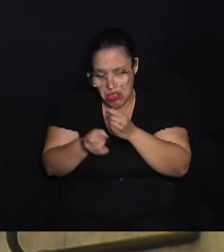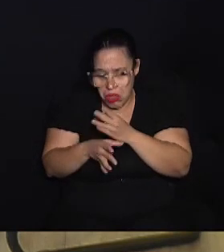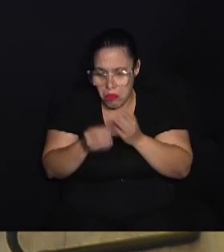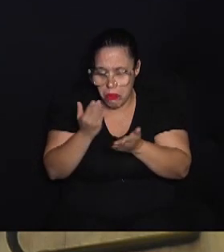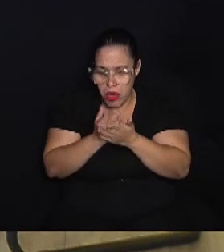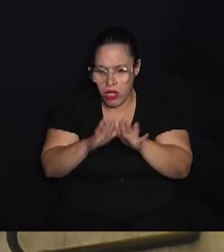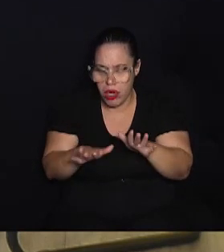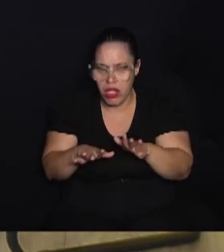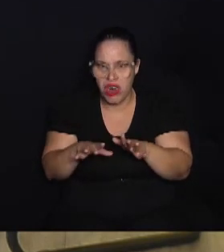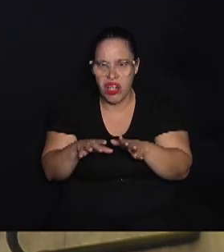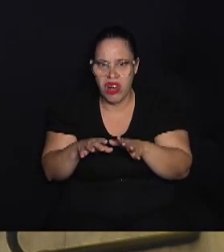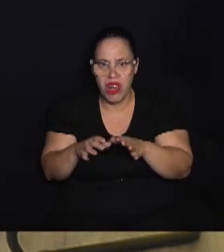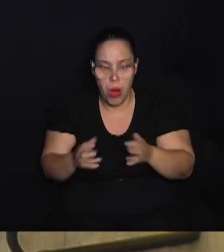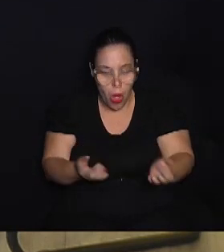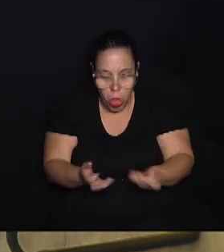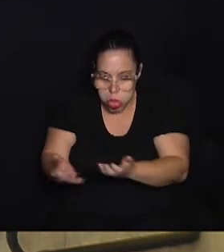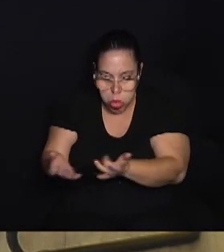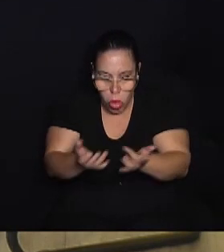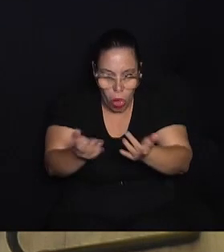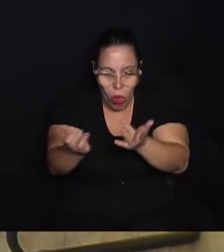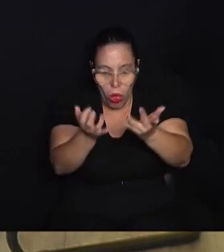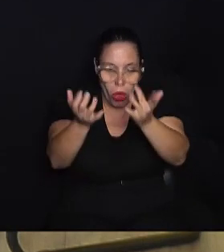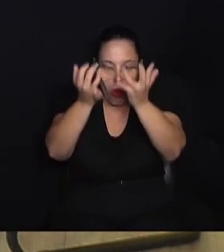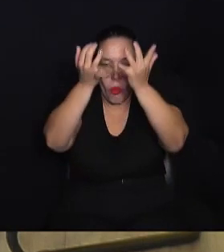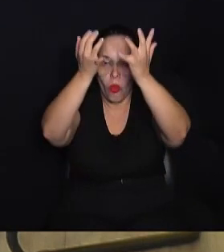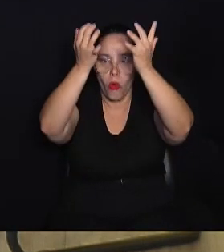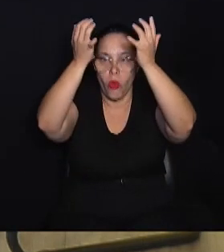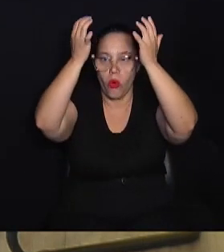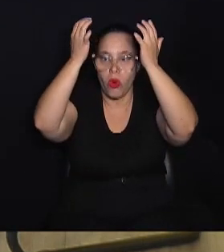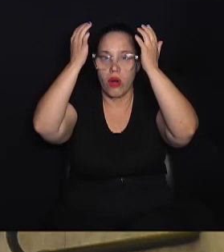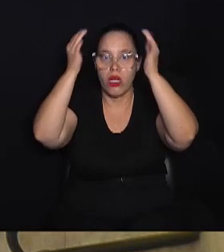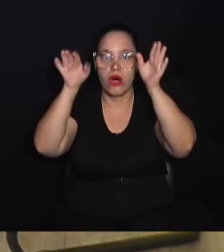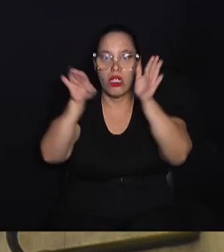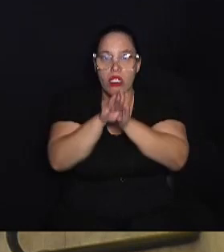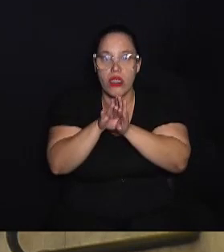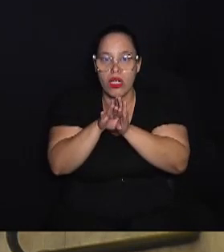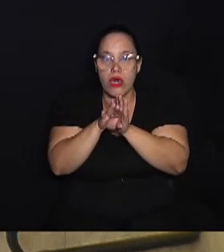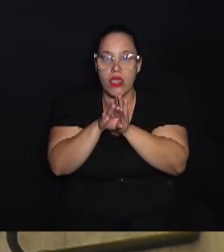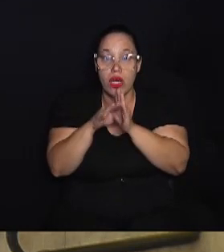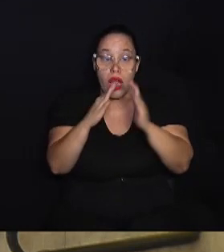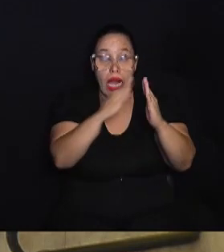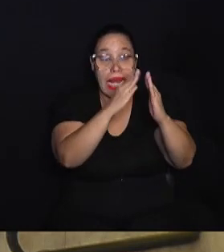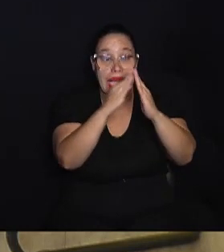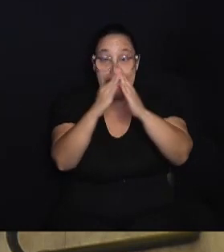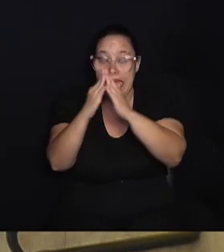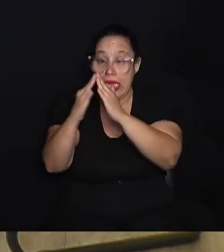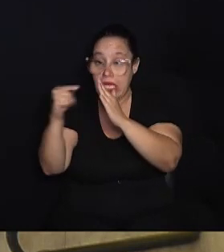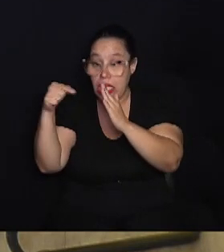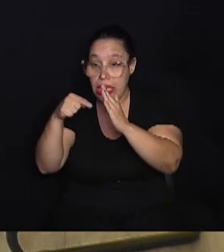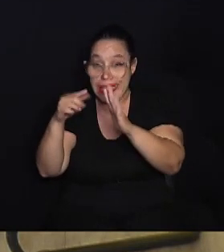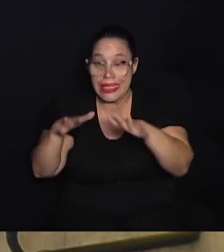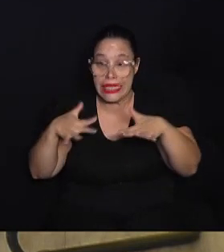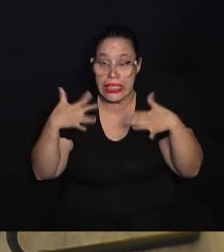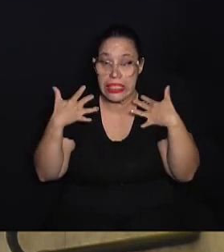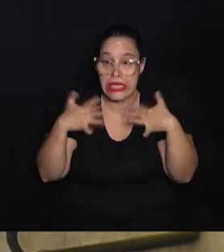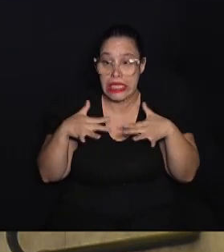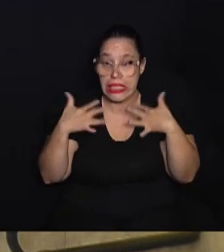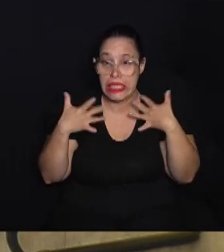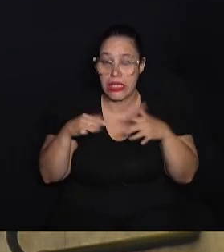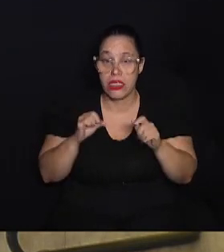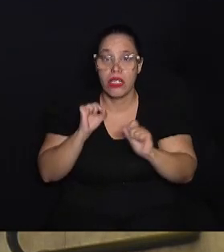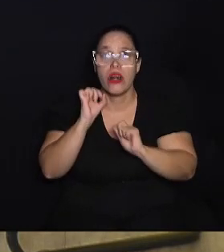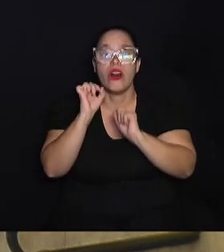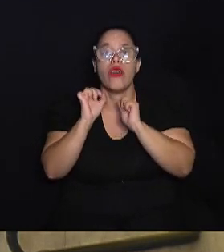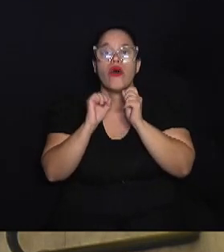Daqui a pouco ele foi avançando e tomou proporções enormes e chegou muito perto, inclusive, das casas naquela ocasião. Então, mas quando a gente